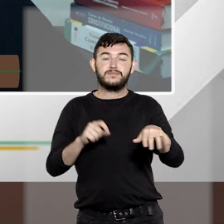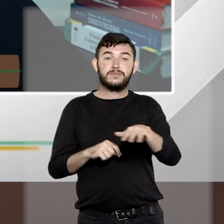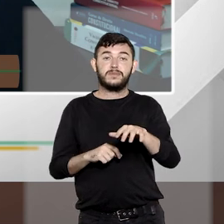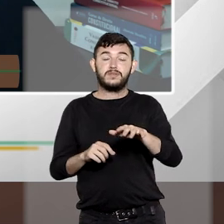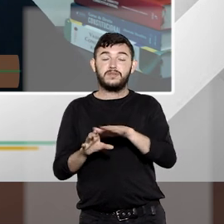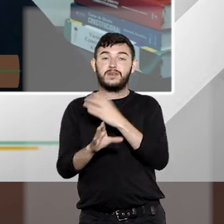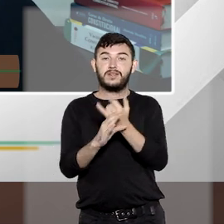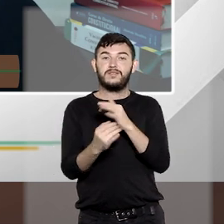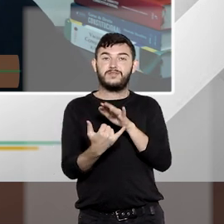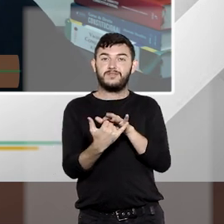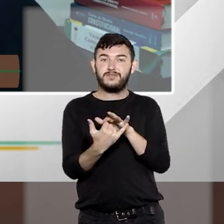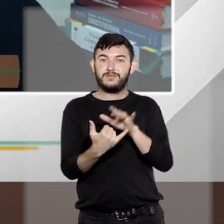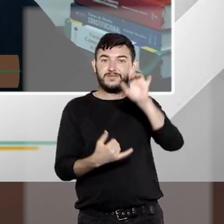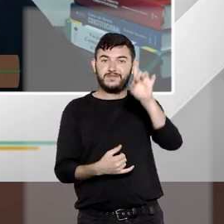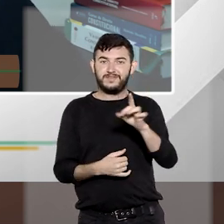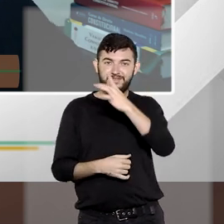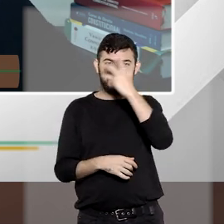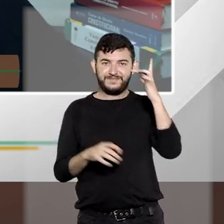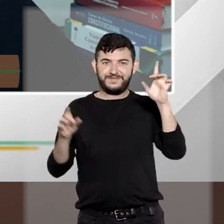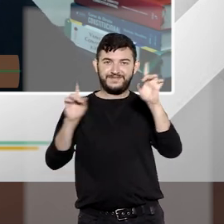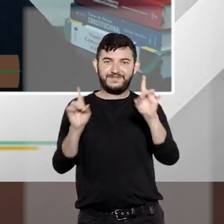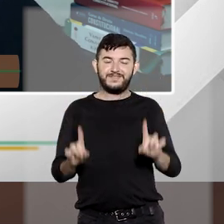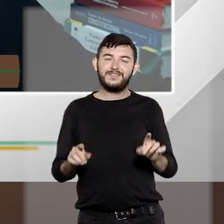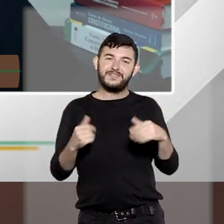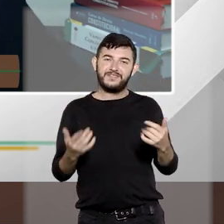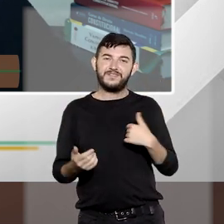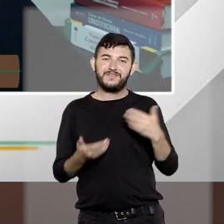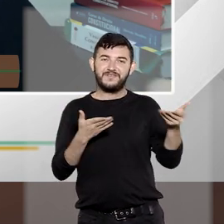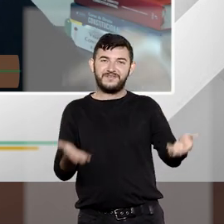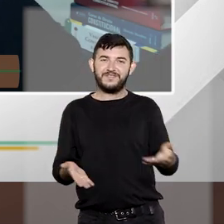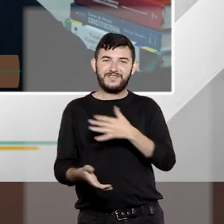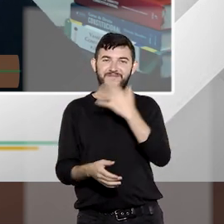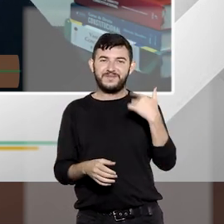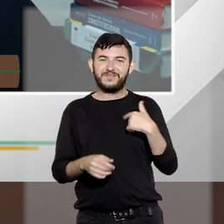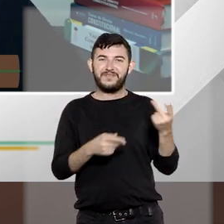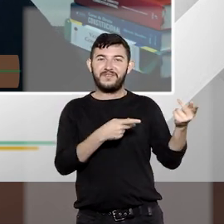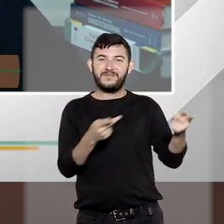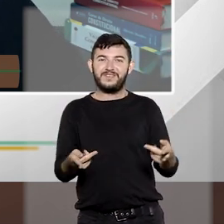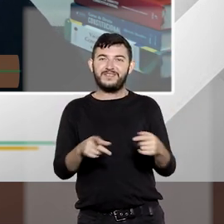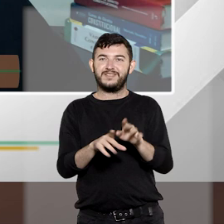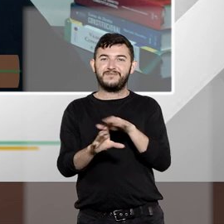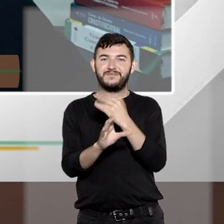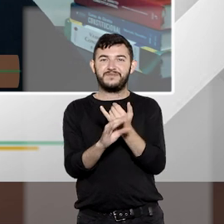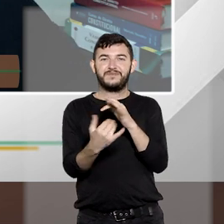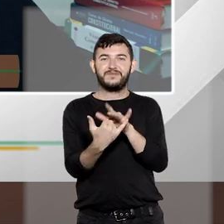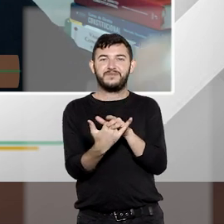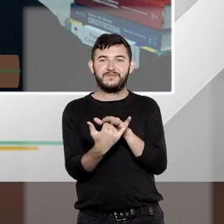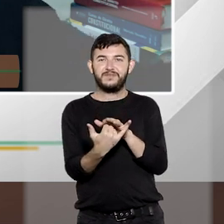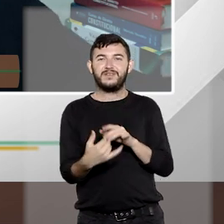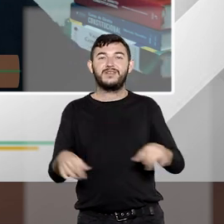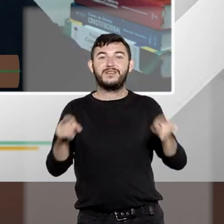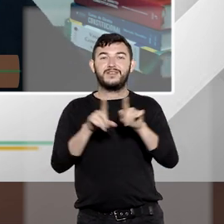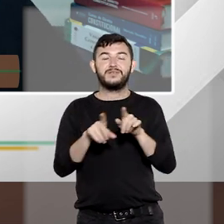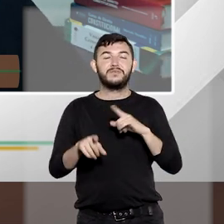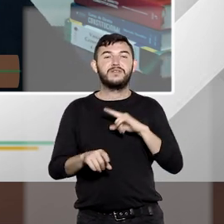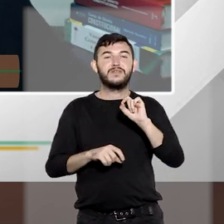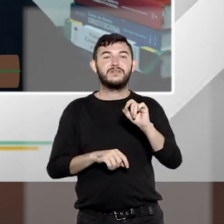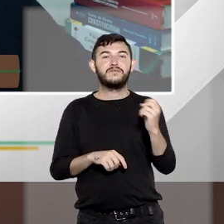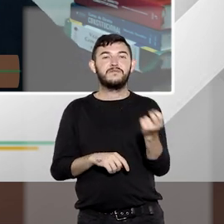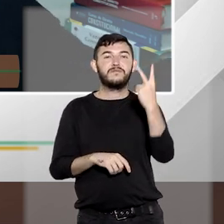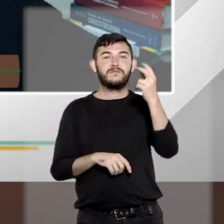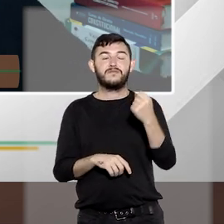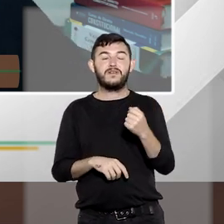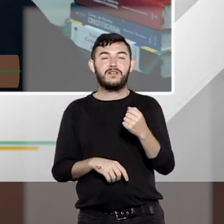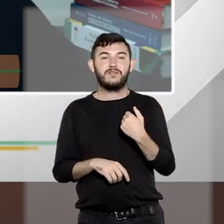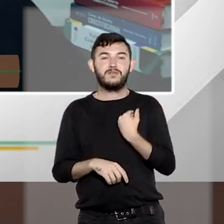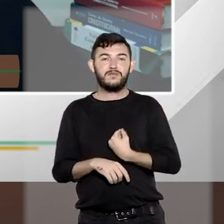PCD, já convidando a todos aqueles que nos acompanham, né, para visitar o site, visitar ali o canal no YouTube, e agregando valor para a sua